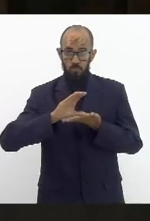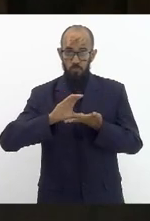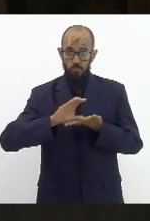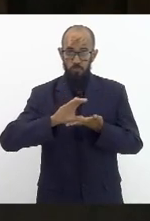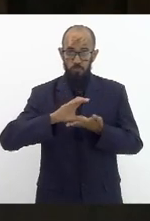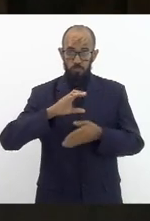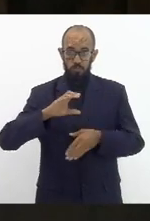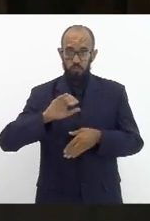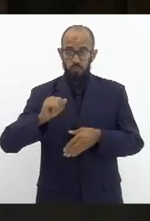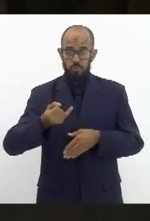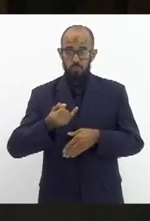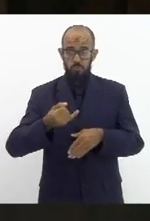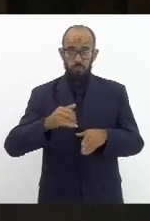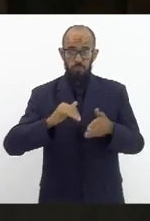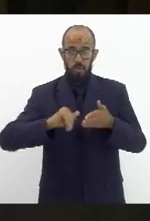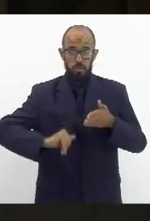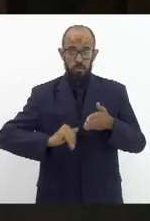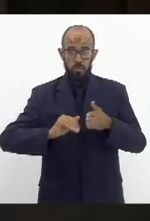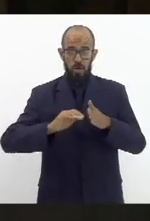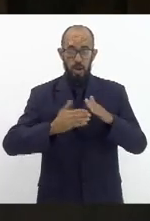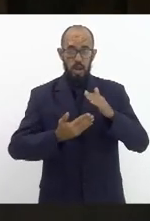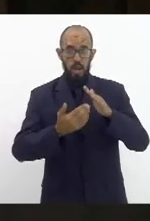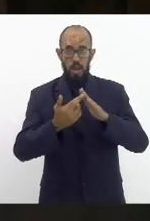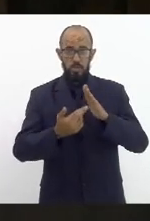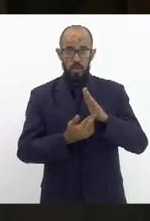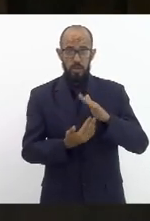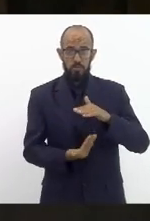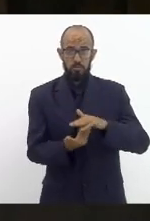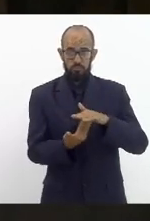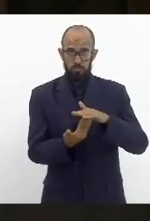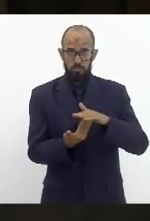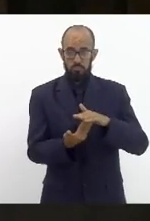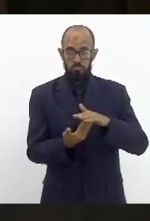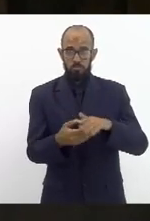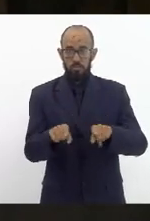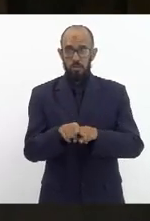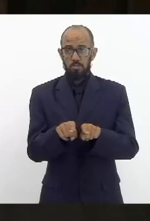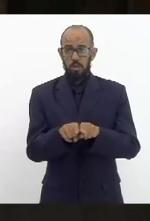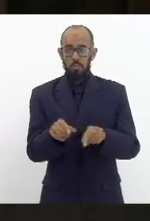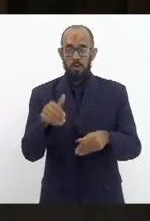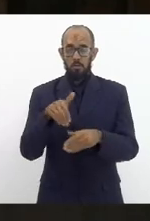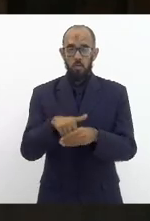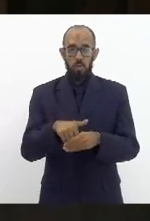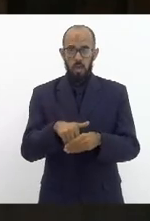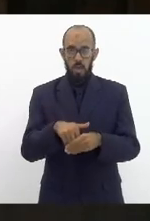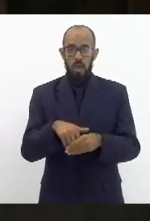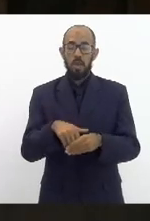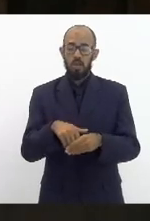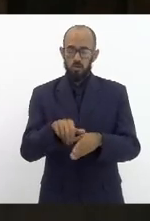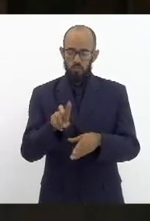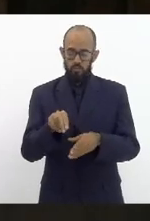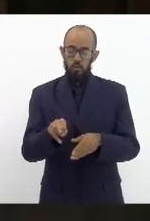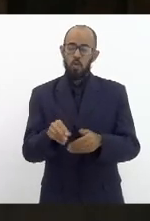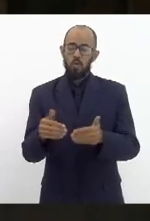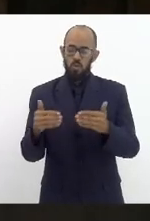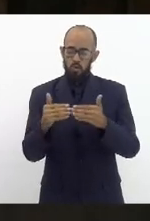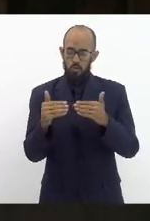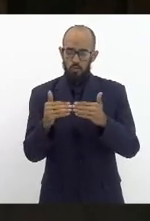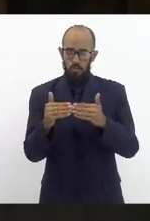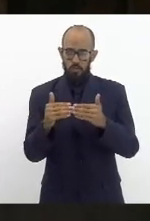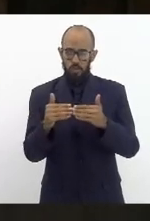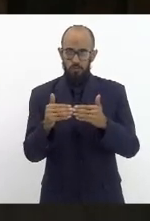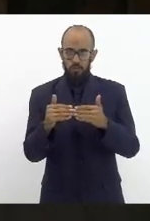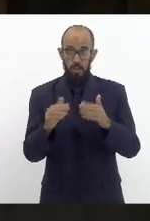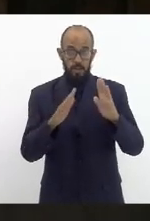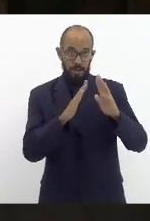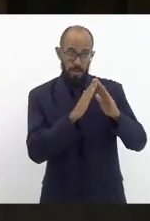da cláusula de barreira. Segundo, colocar para votar, e eu votarei a favor. Se depois, da Casa Civil aqui que me ouça,